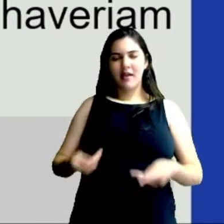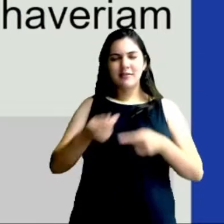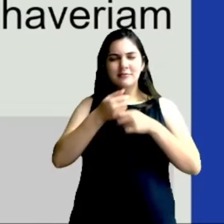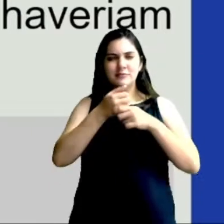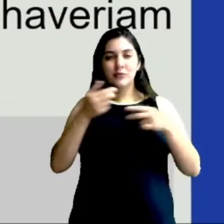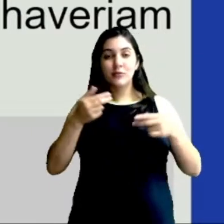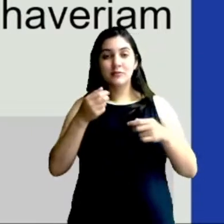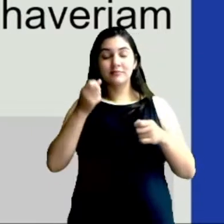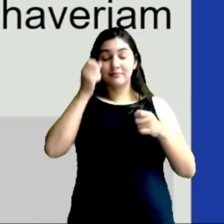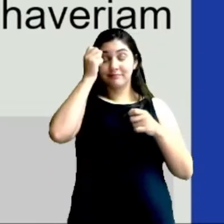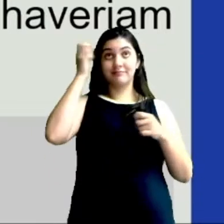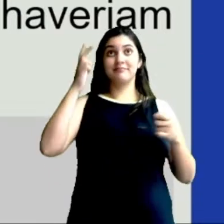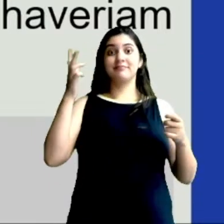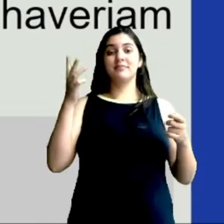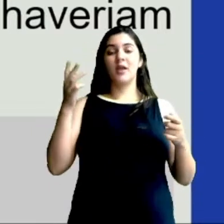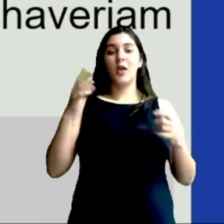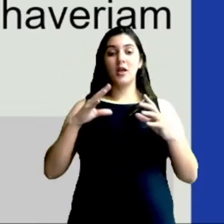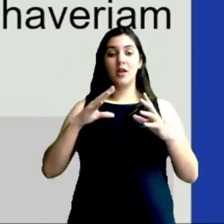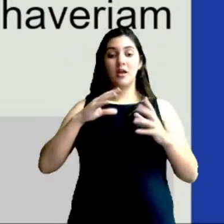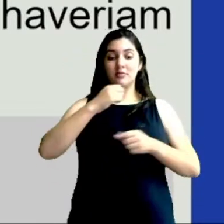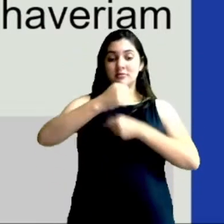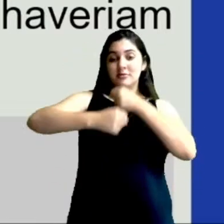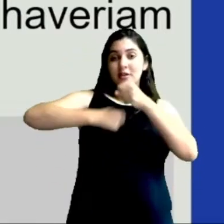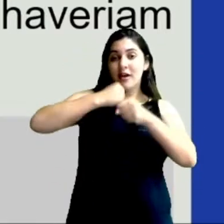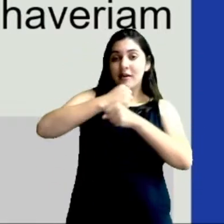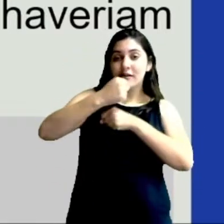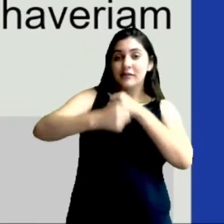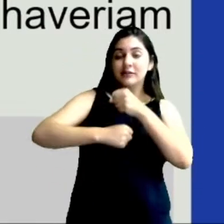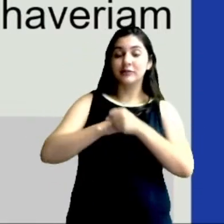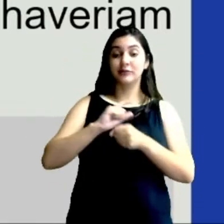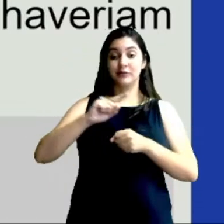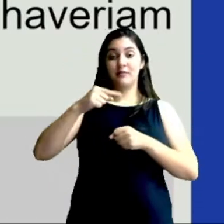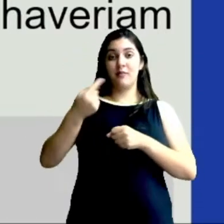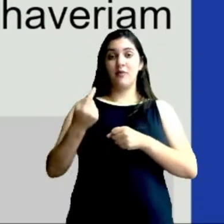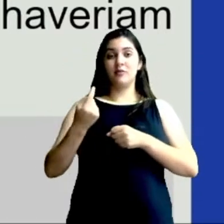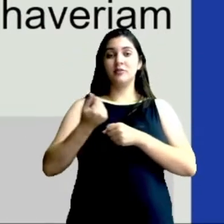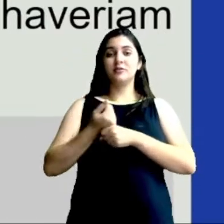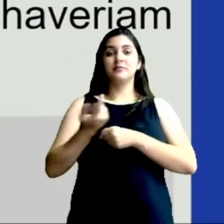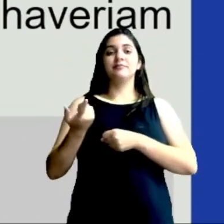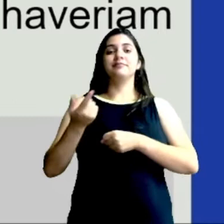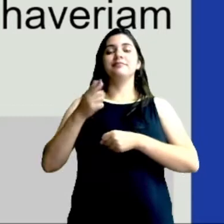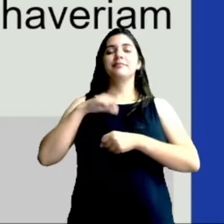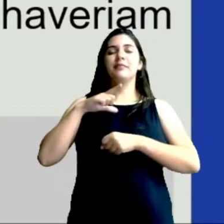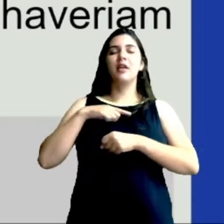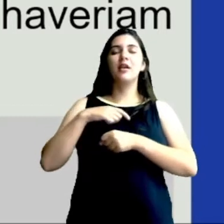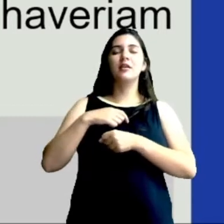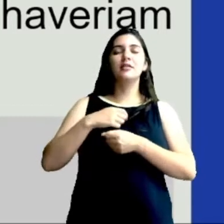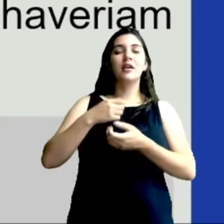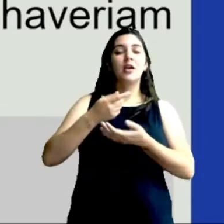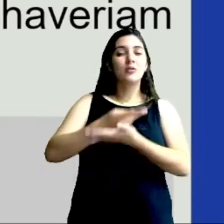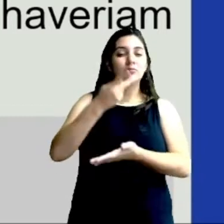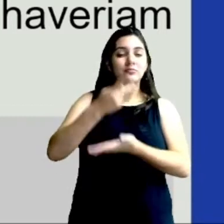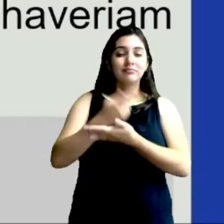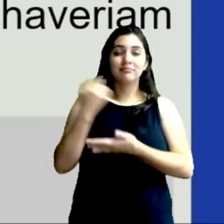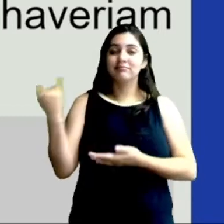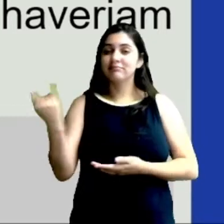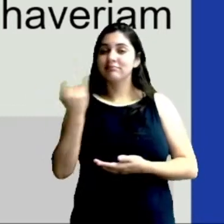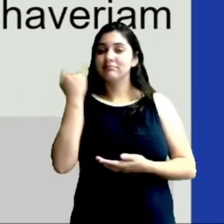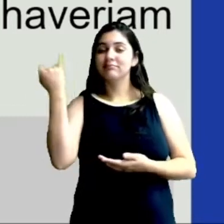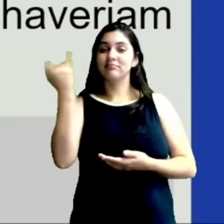né muitos anos depois milhares de horas vividas centenas de acontecimentos importantes